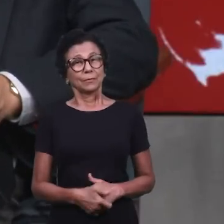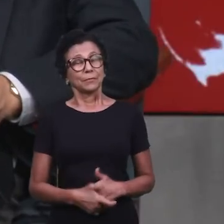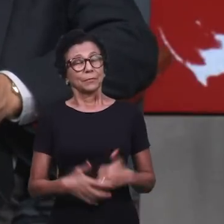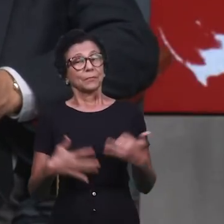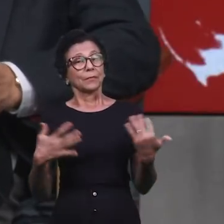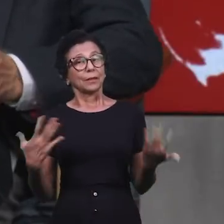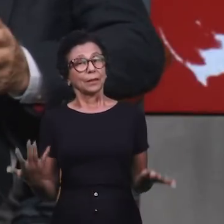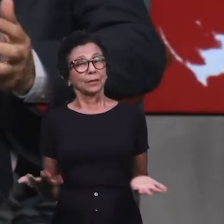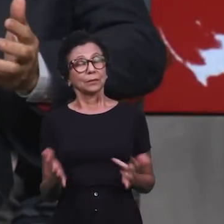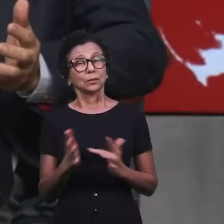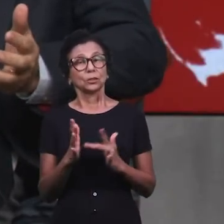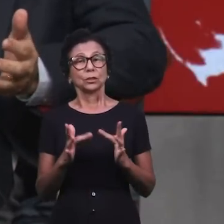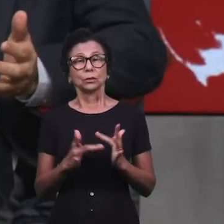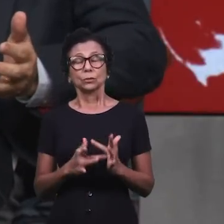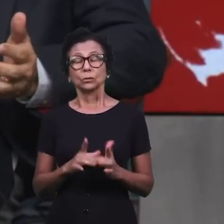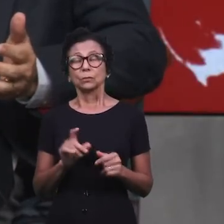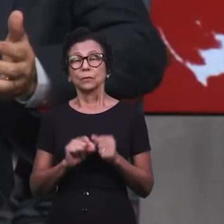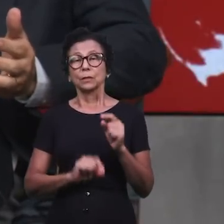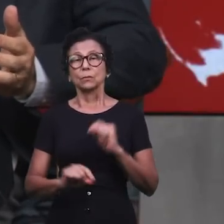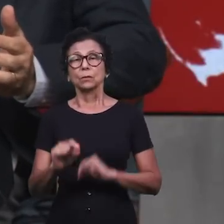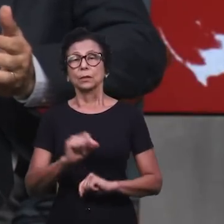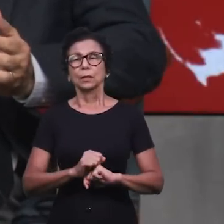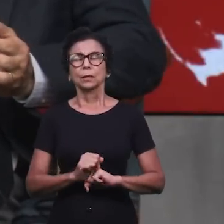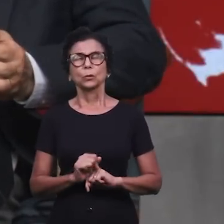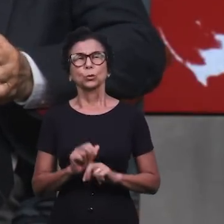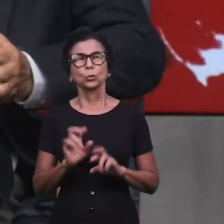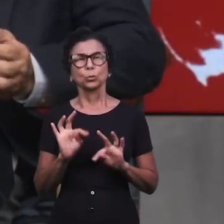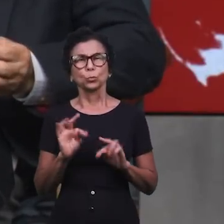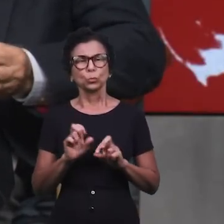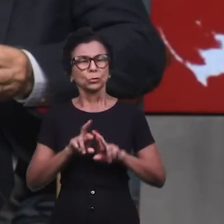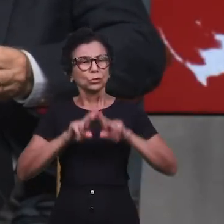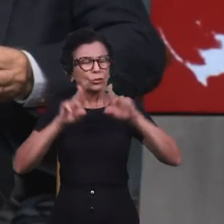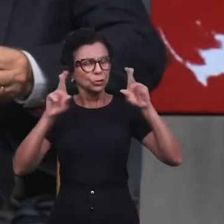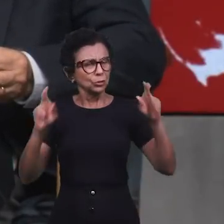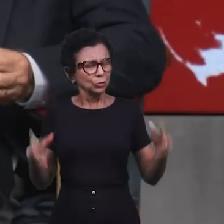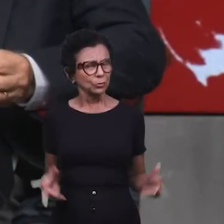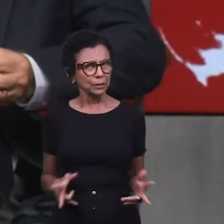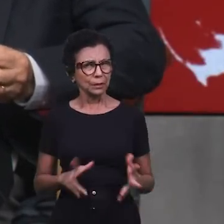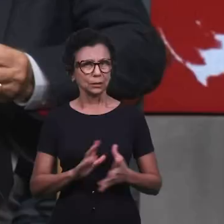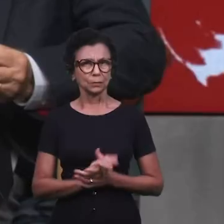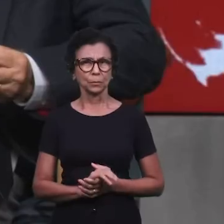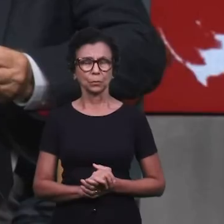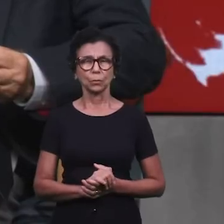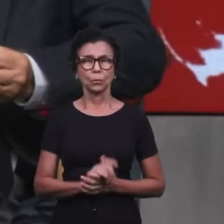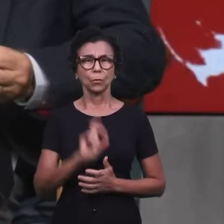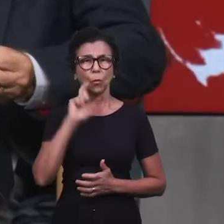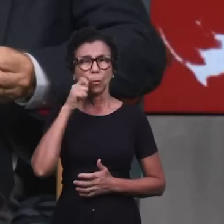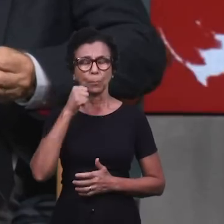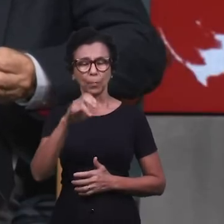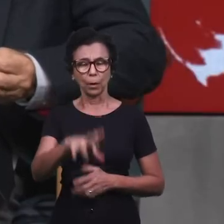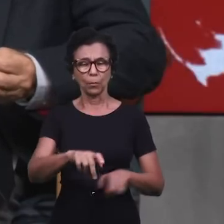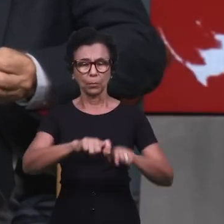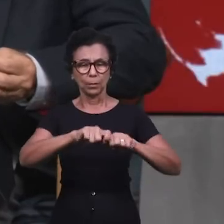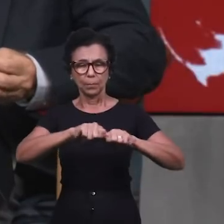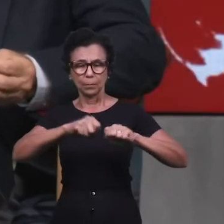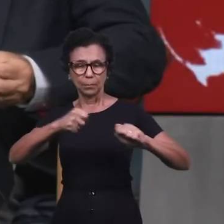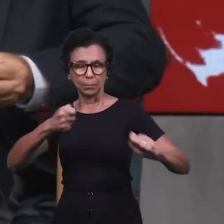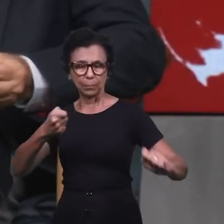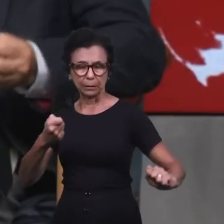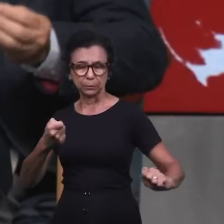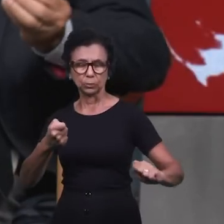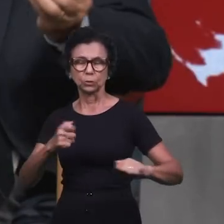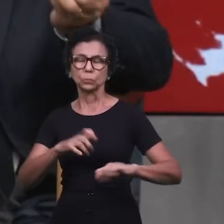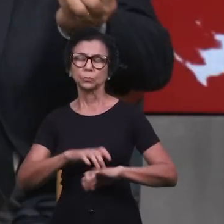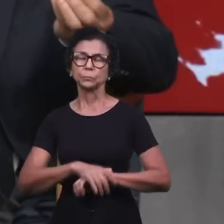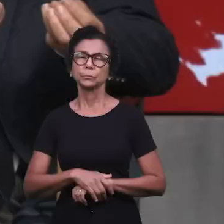diferente. Ele toma o pão, parte o pão, depois o vinho